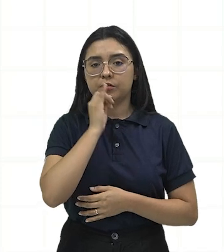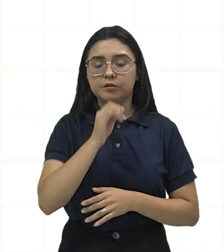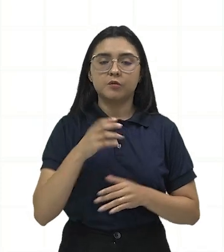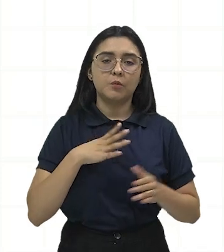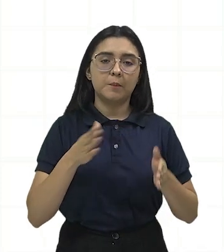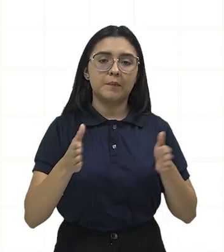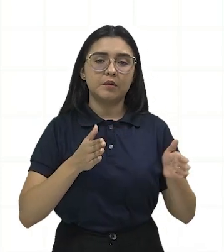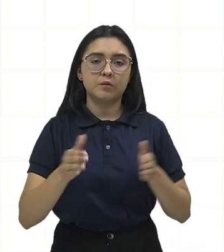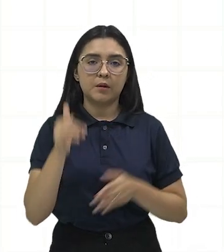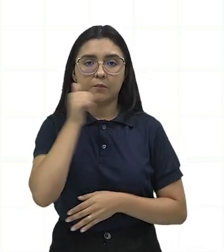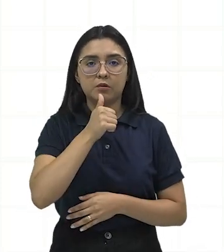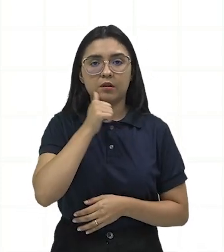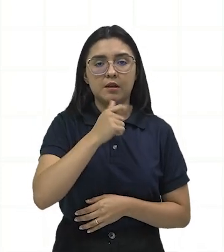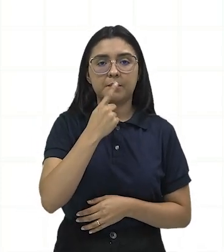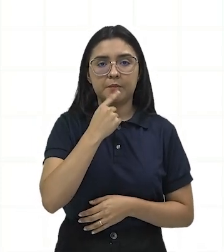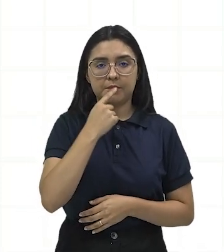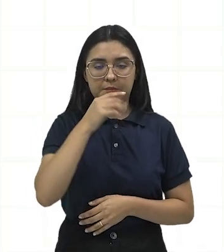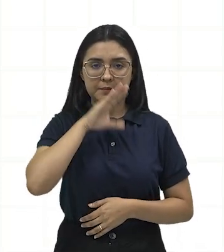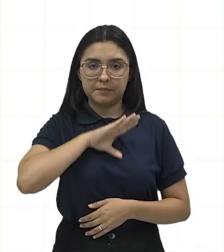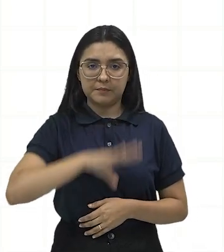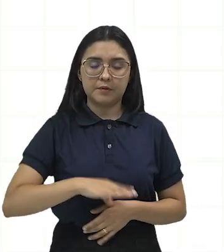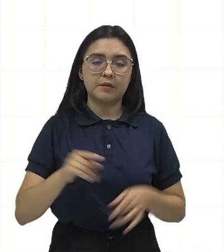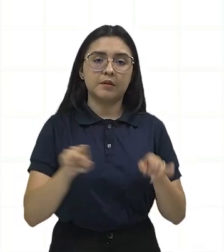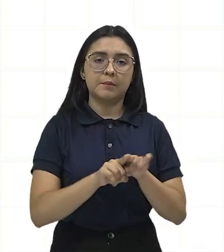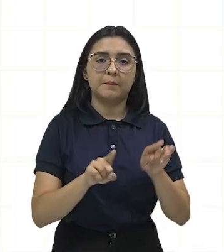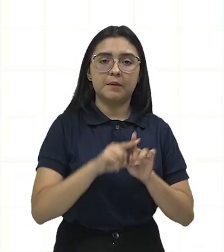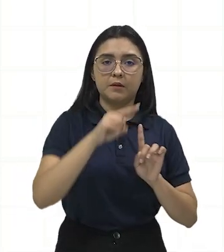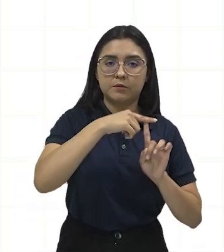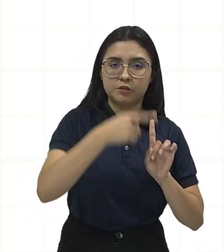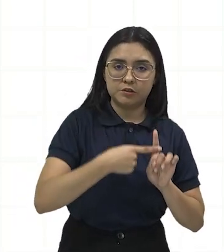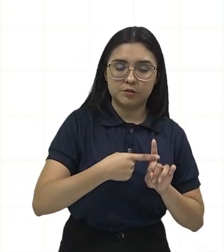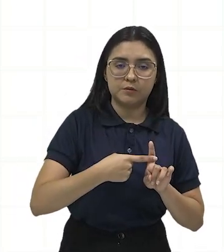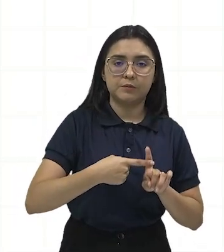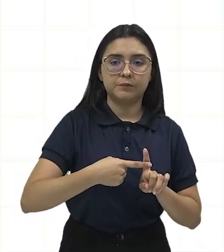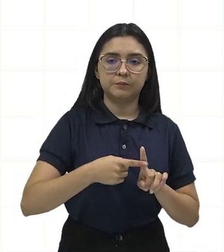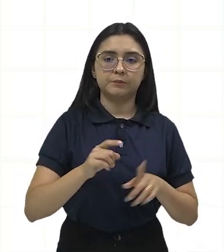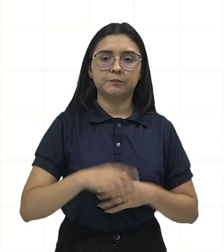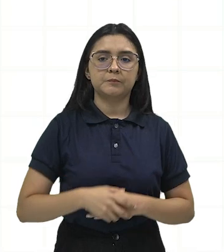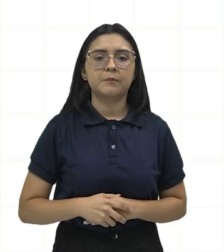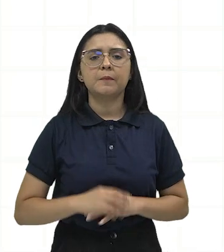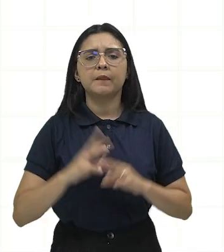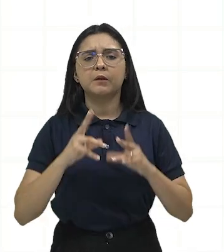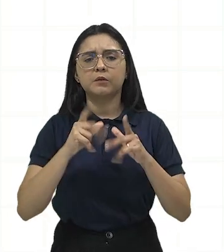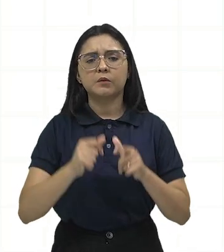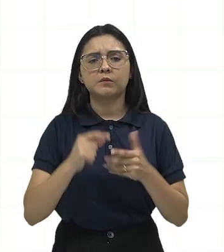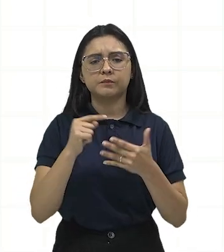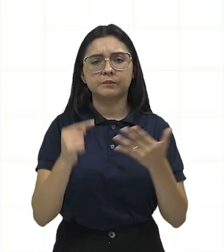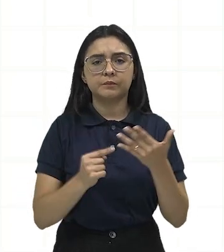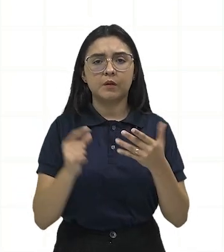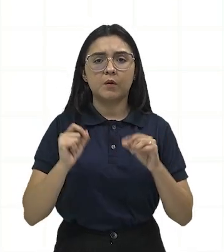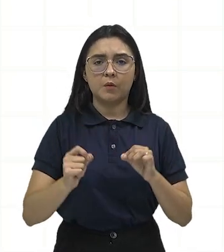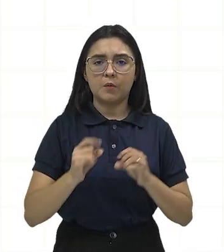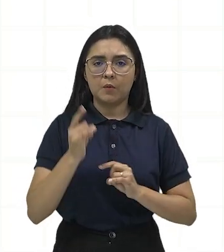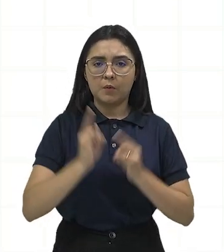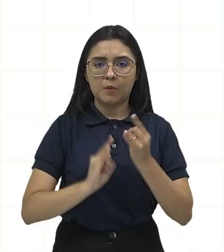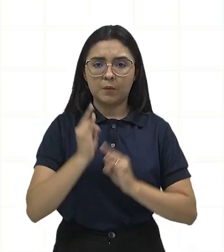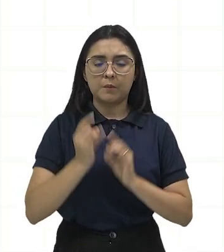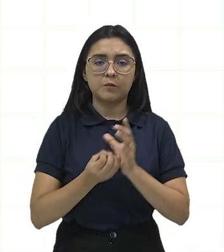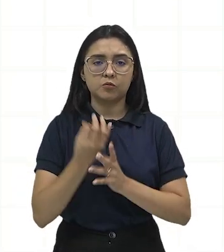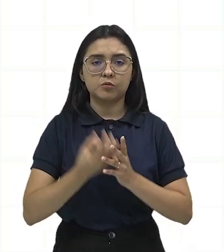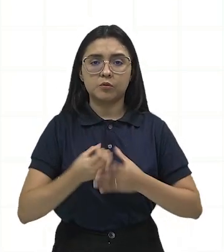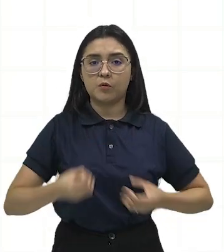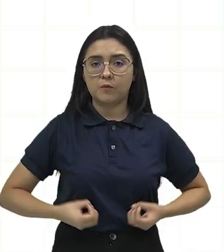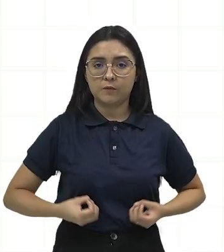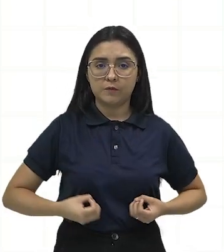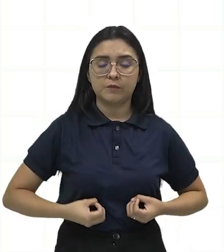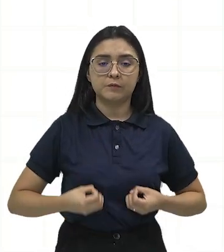durante a menstruação, durante a gestação, certo? Então, todos esses hormônios que são produzidos nos